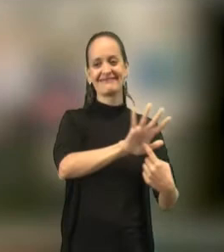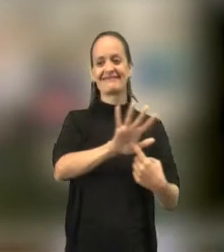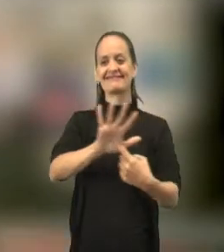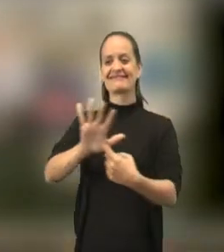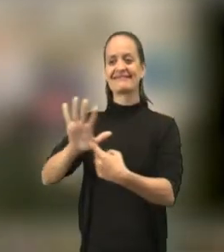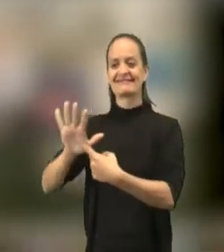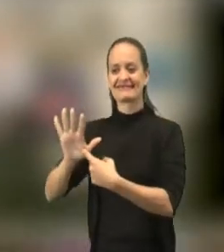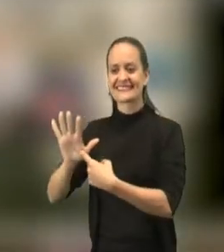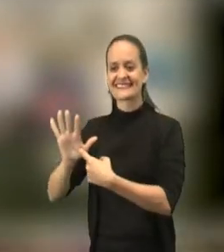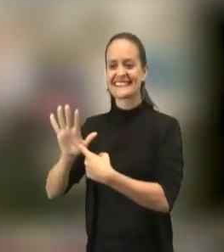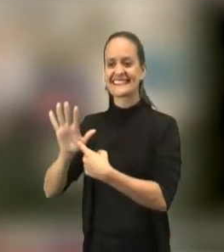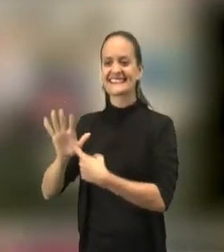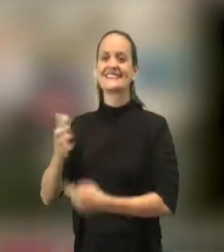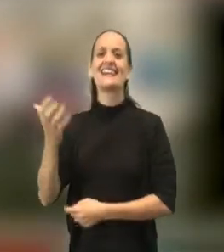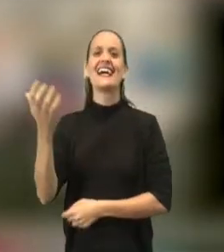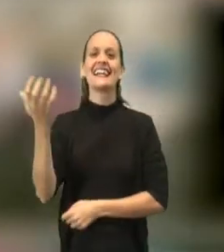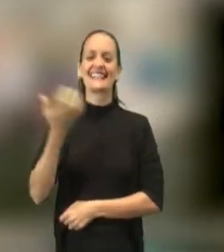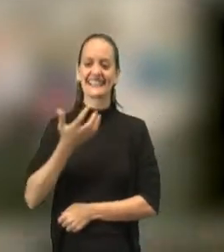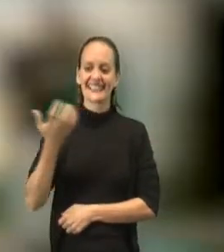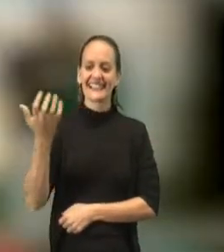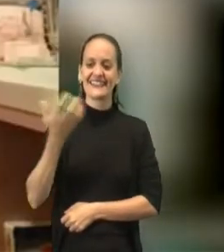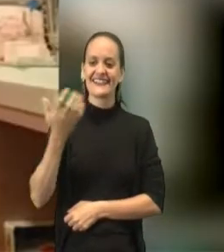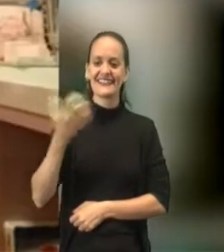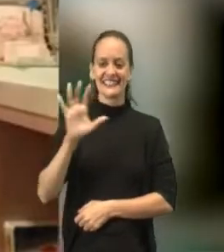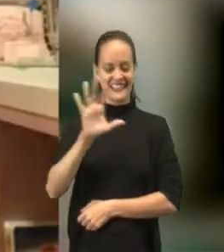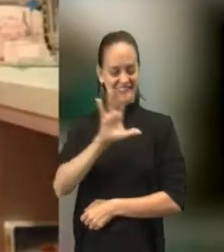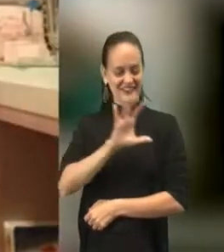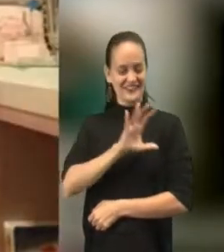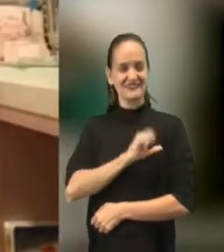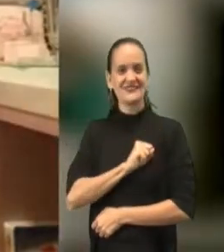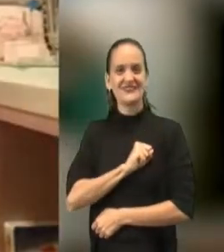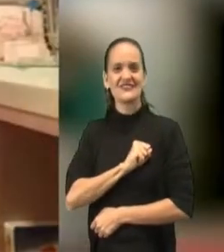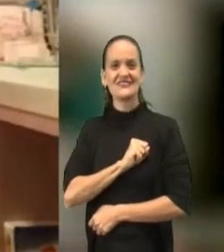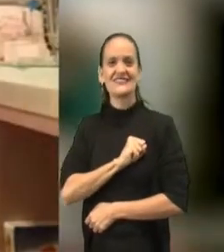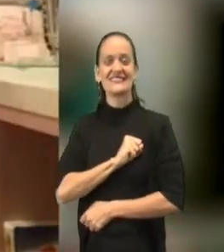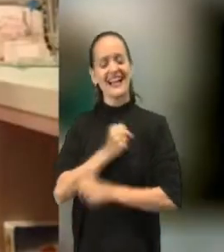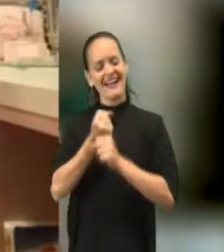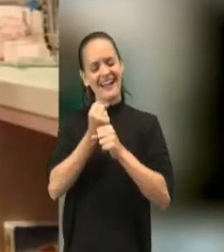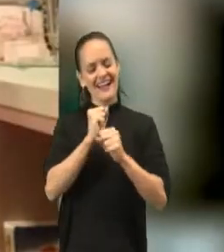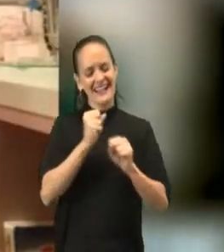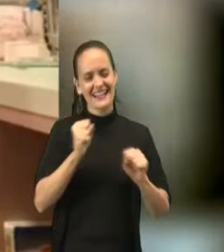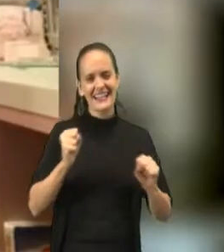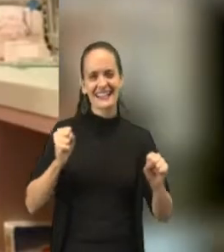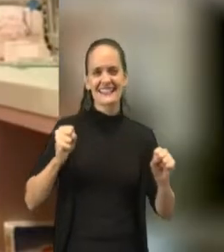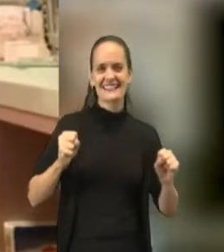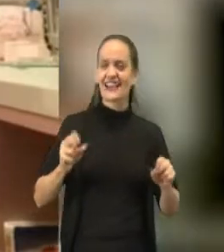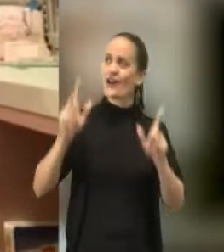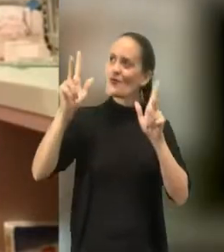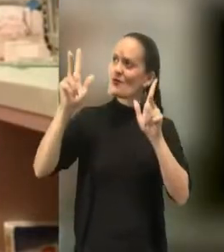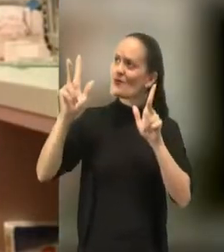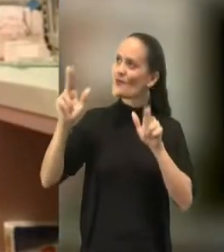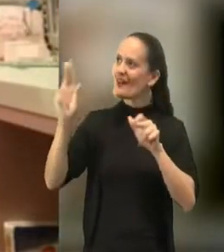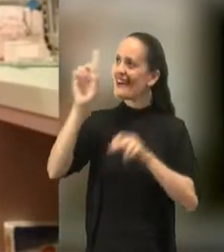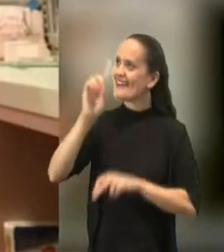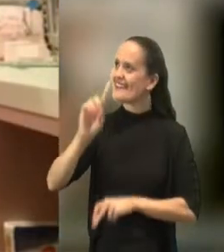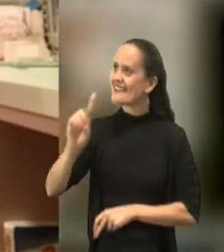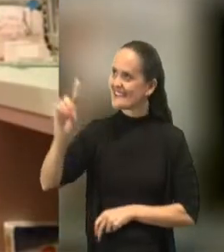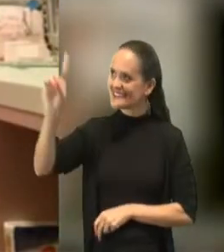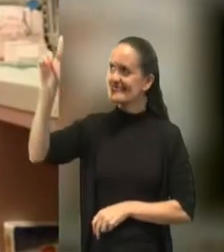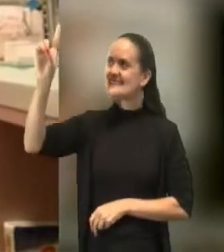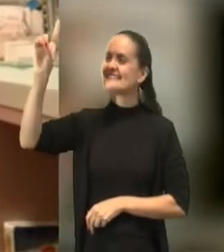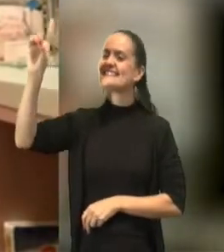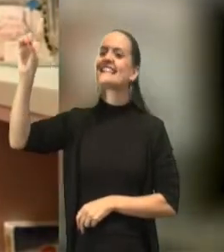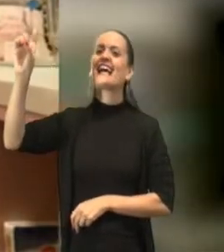demonstrar. Quero amor tão grande assim.